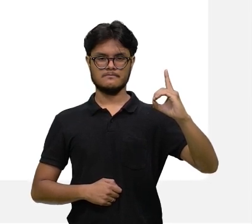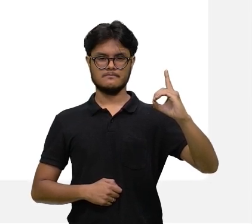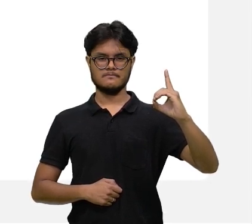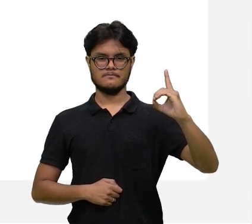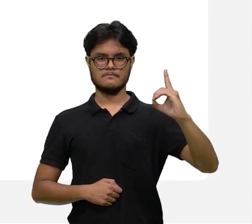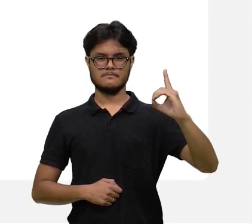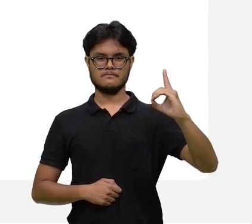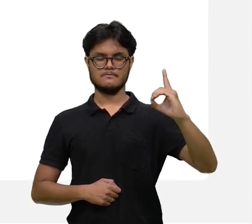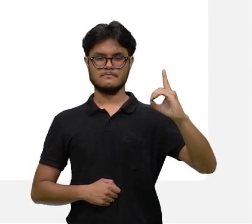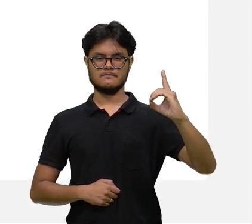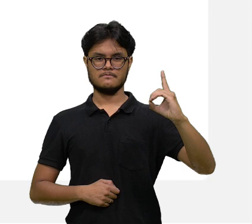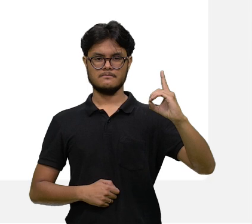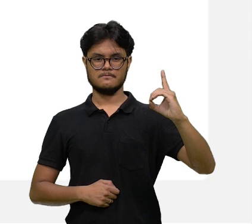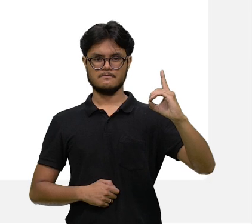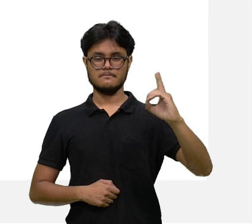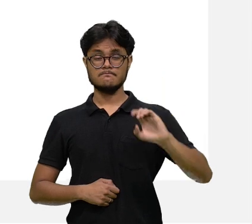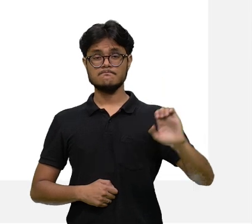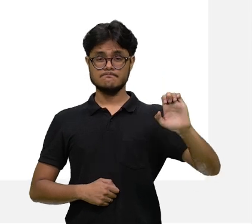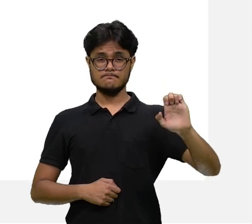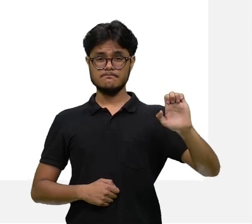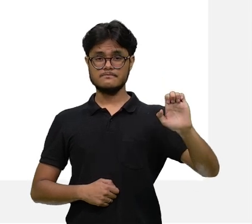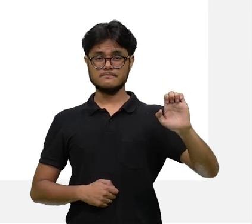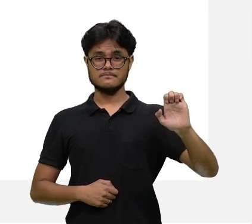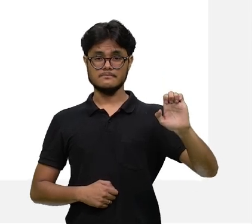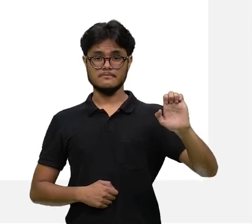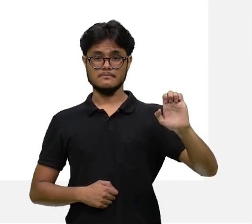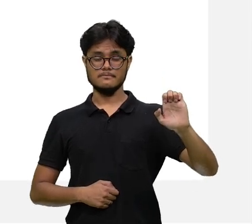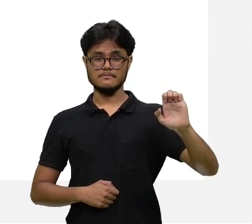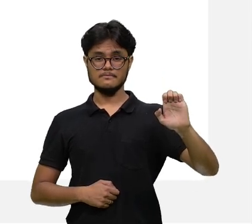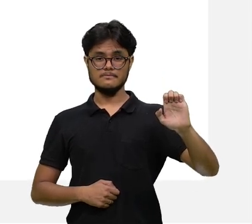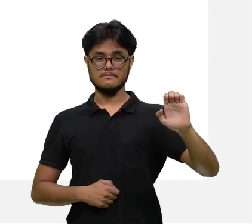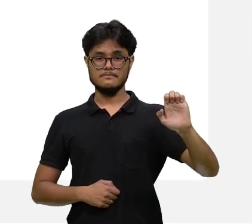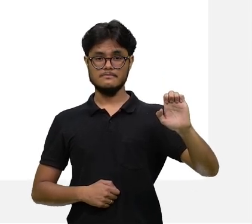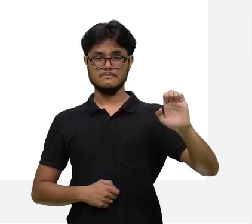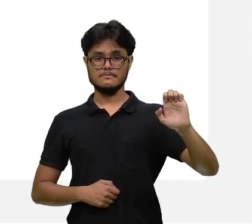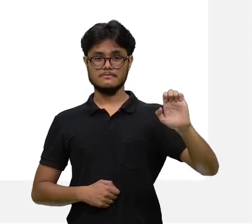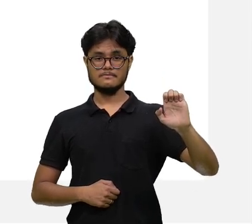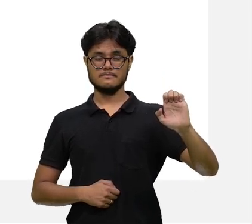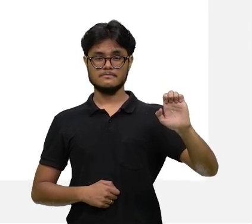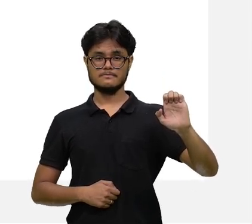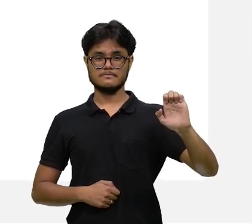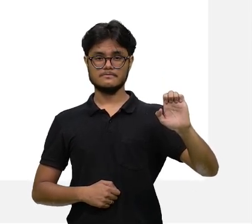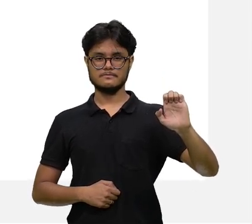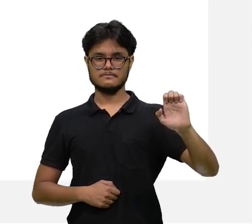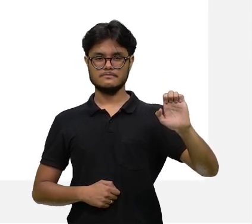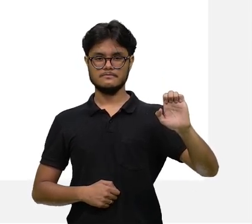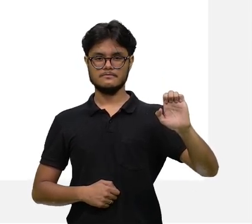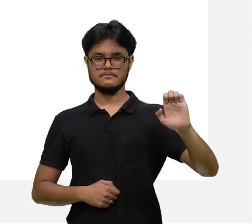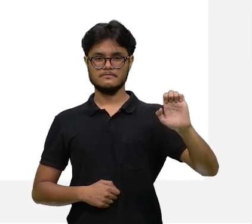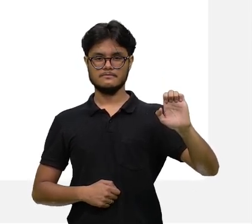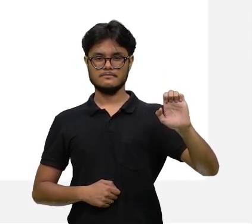do feto à placenta. E a letra E, pelas suas inúmeras funções,